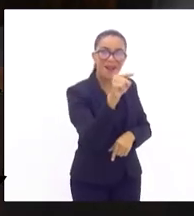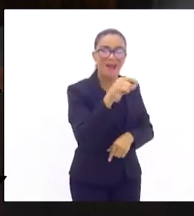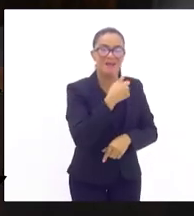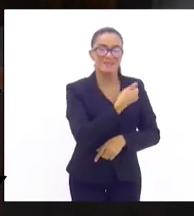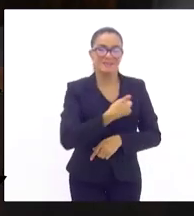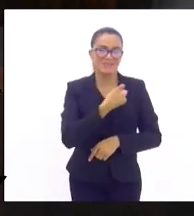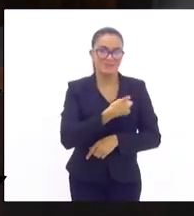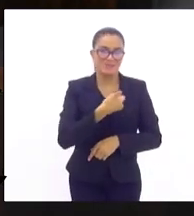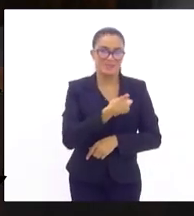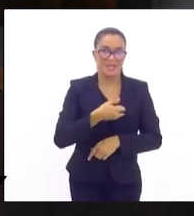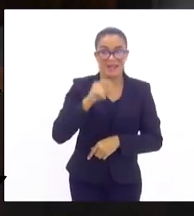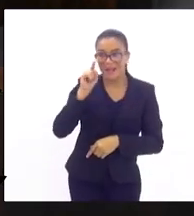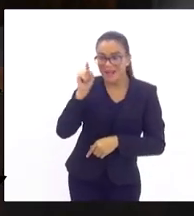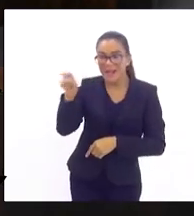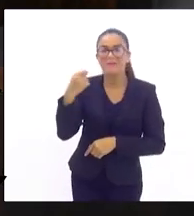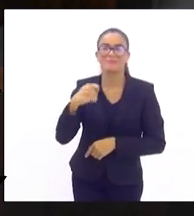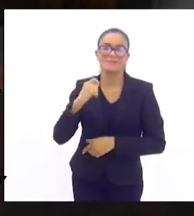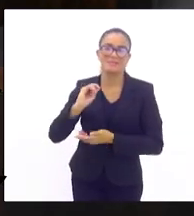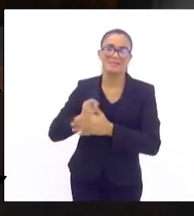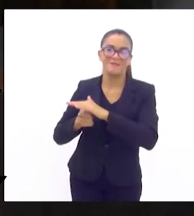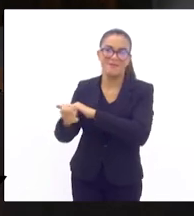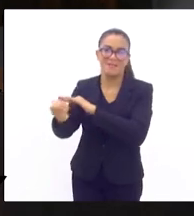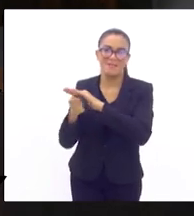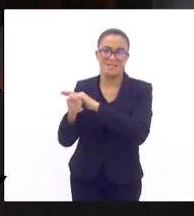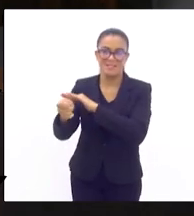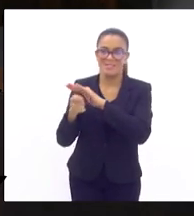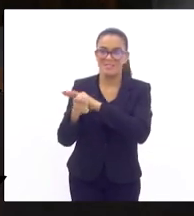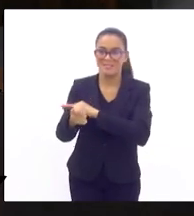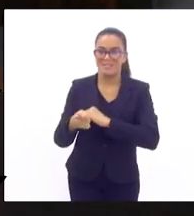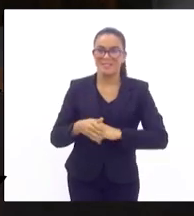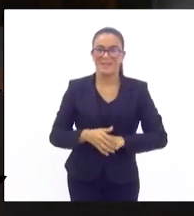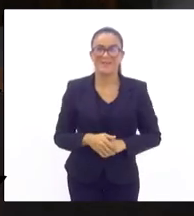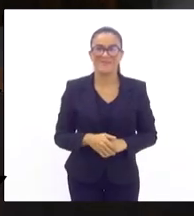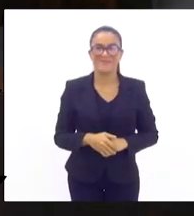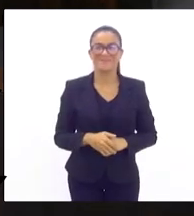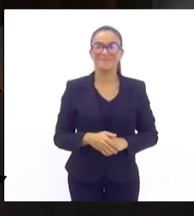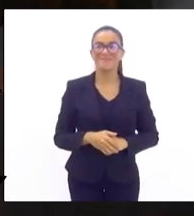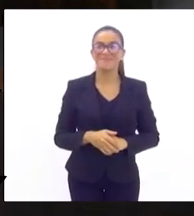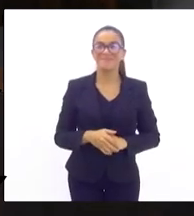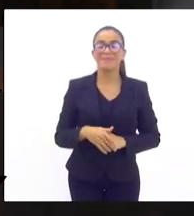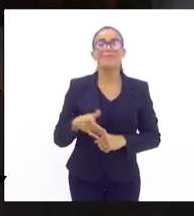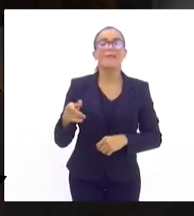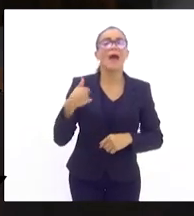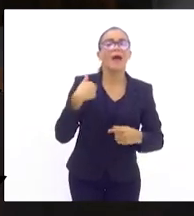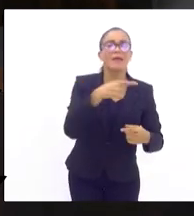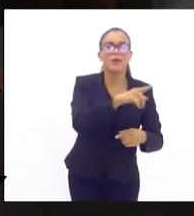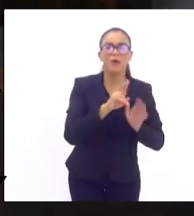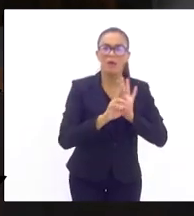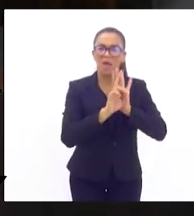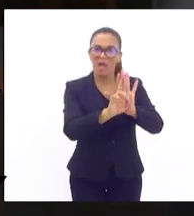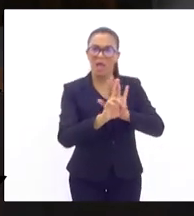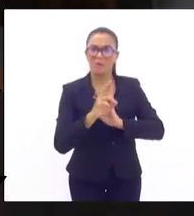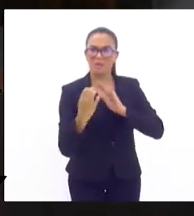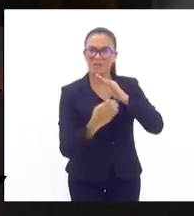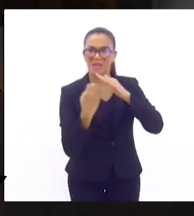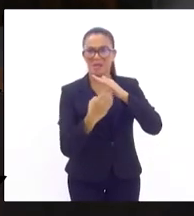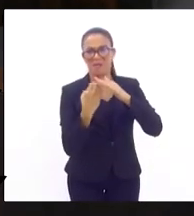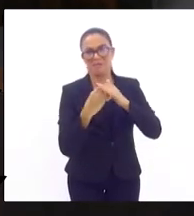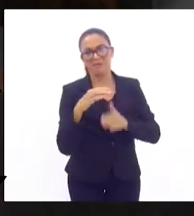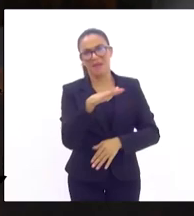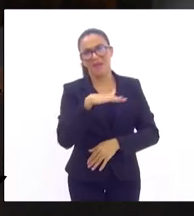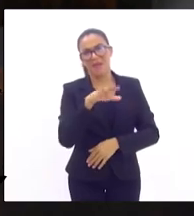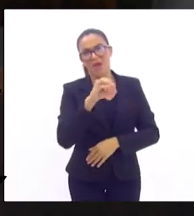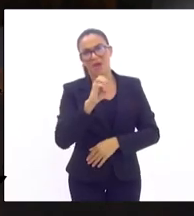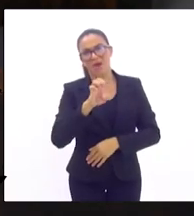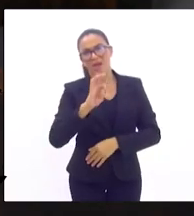de Meriti. Lá que tem que ter investimento. Não é fazer investimento em área formal. Aí o representante da empresa da Zona Oeste diz que